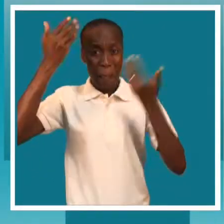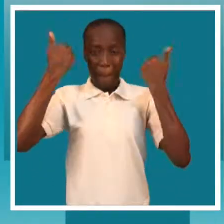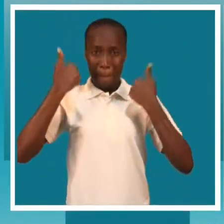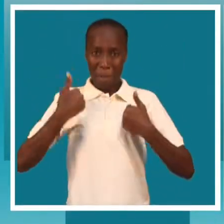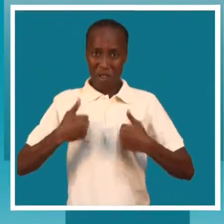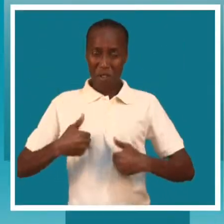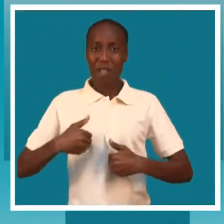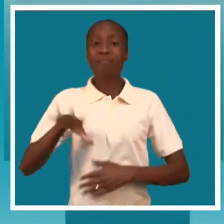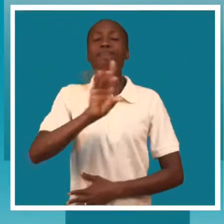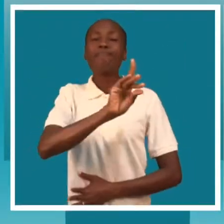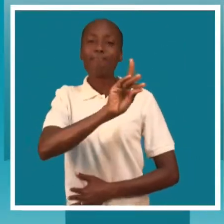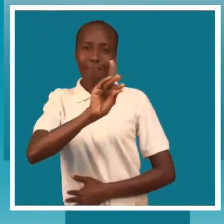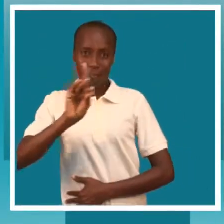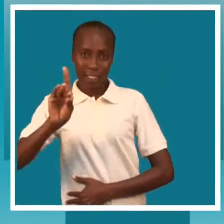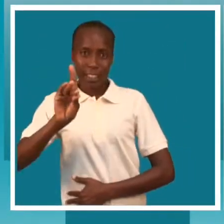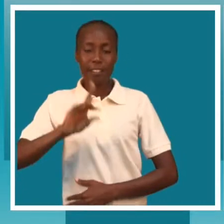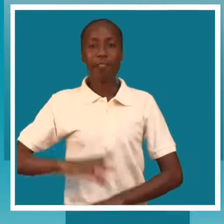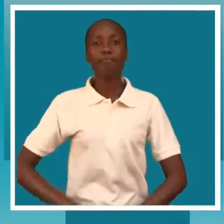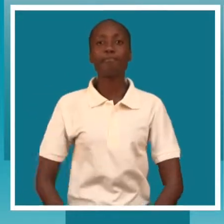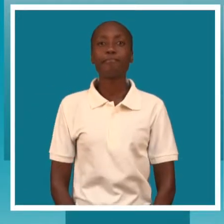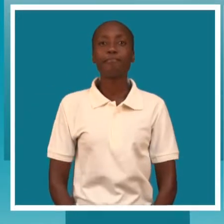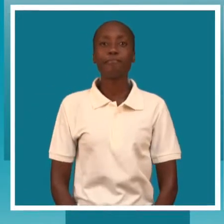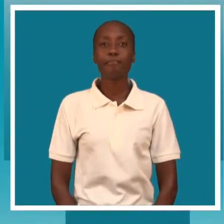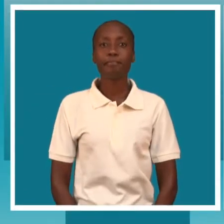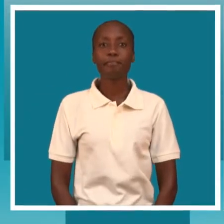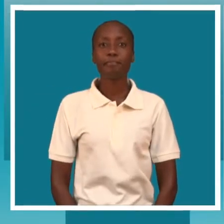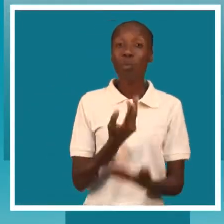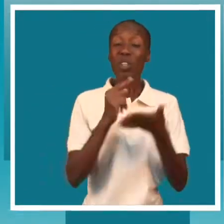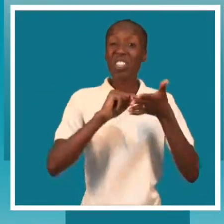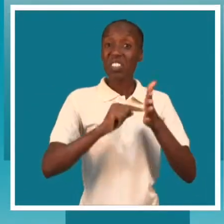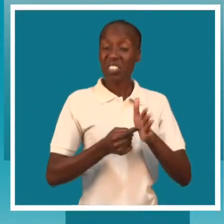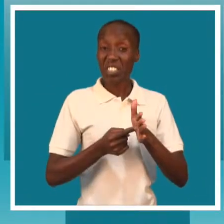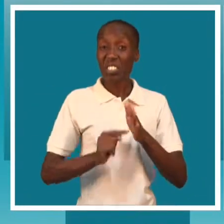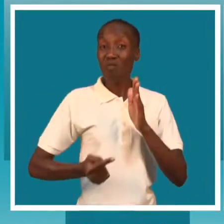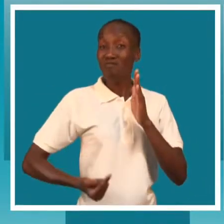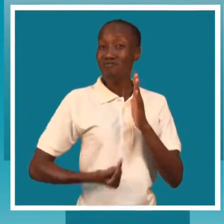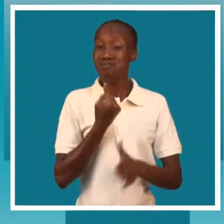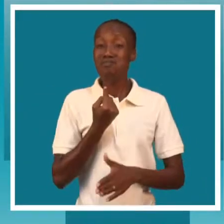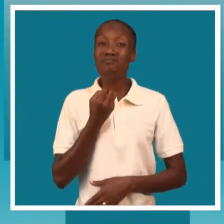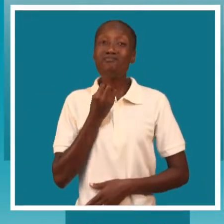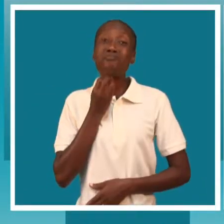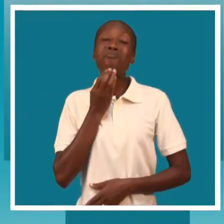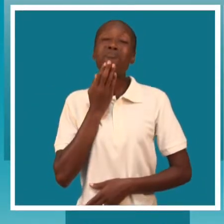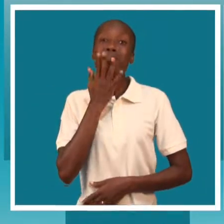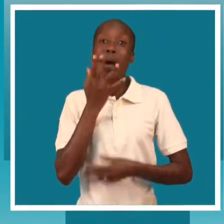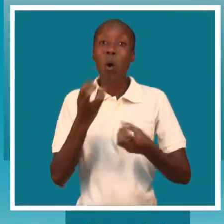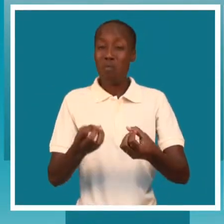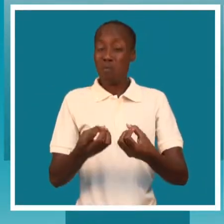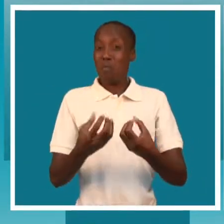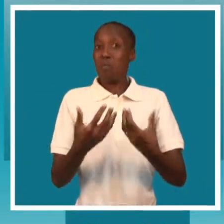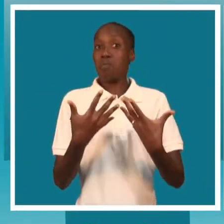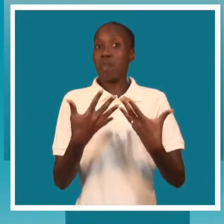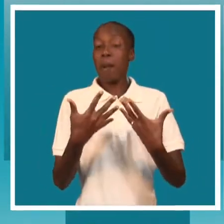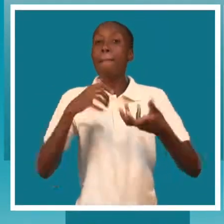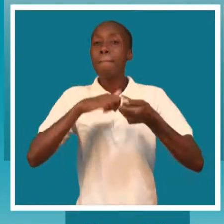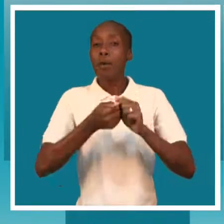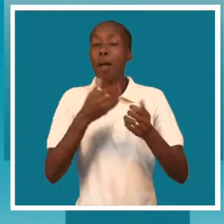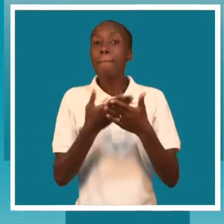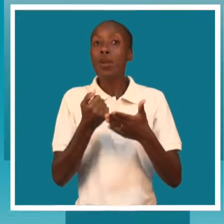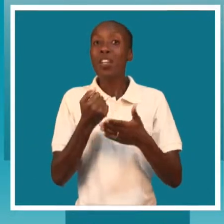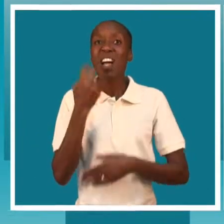doença deixam pessoa com deficiência. Na verdade, na maior parte das vezes, as convulsões